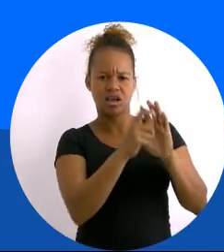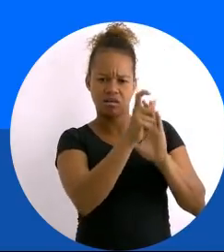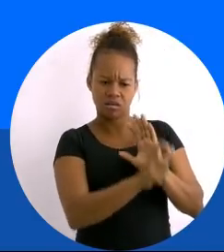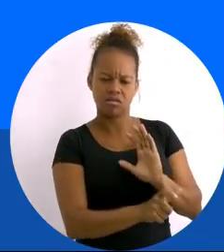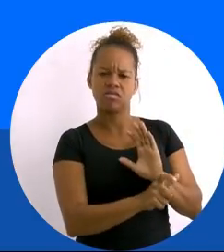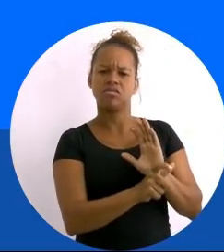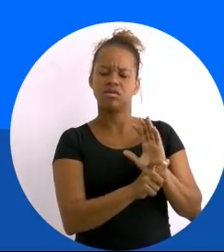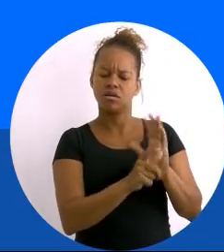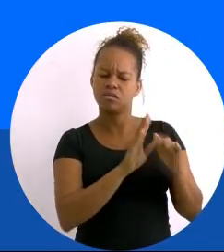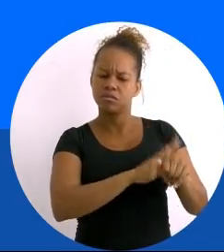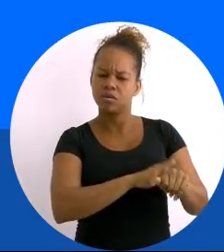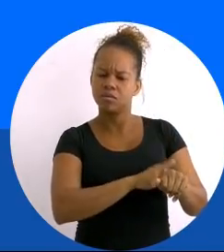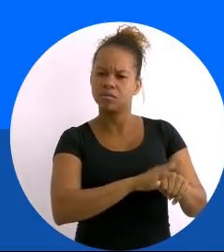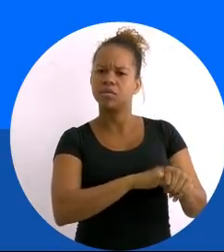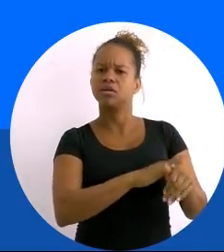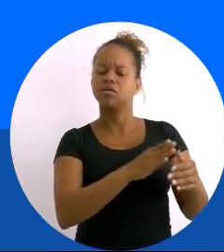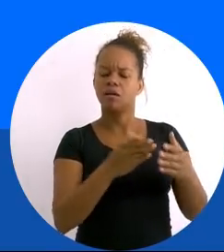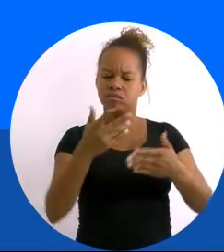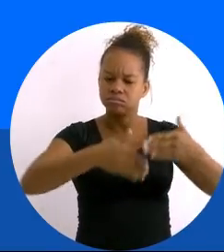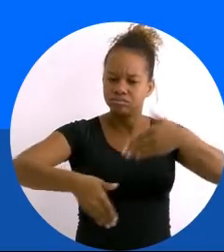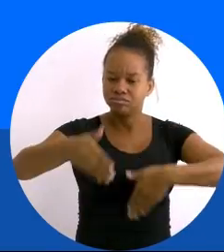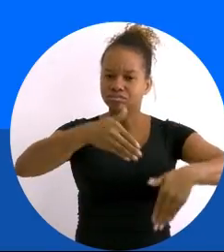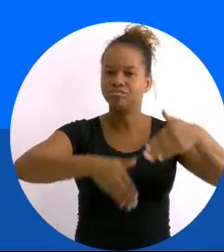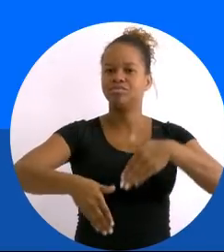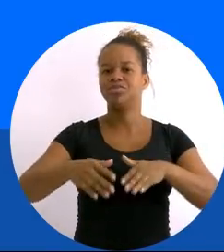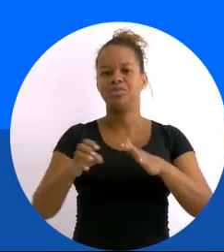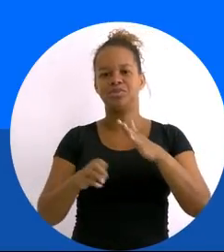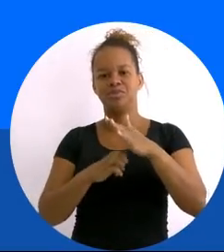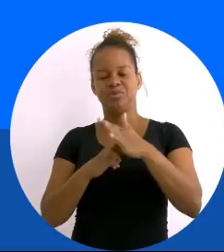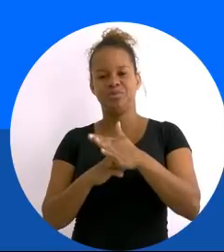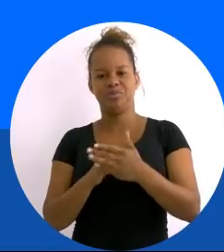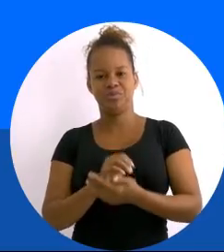a cultura na medida em que fazem parte dela.